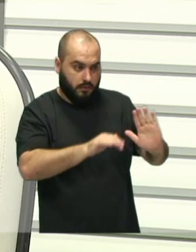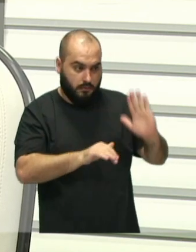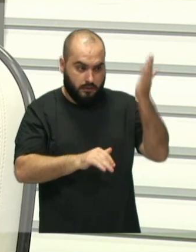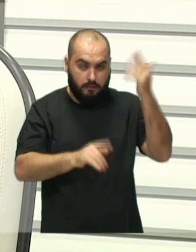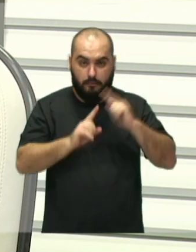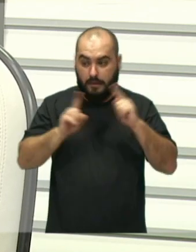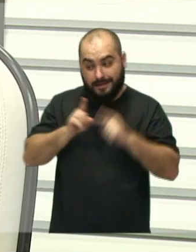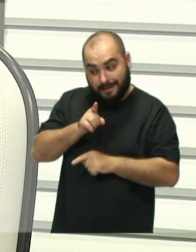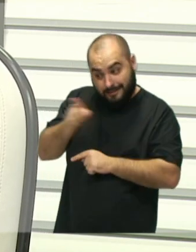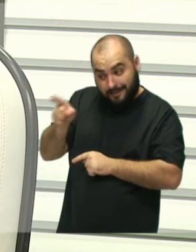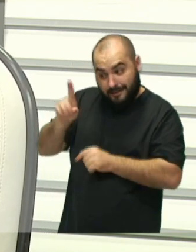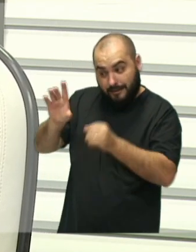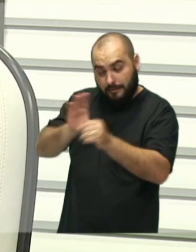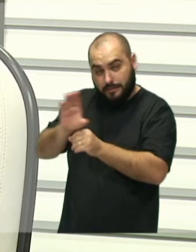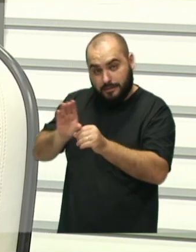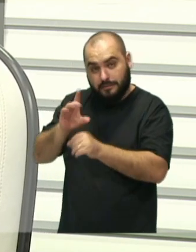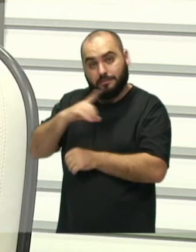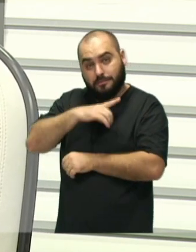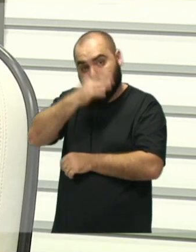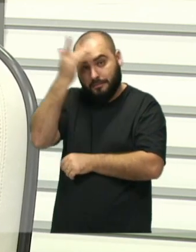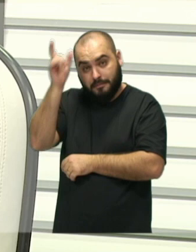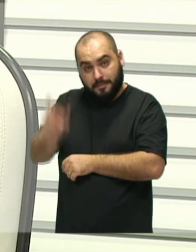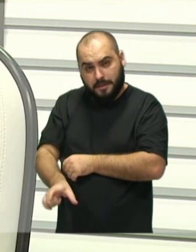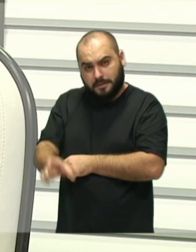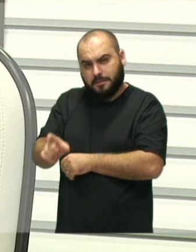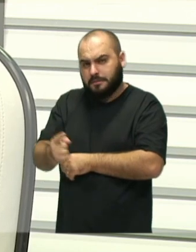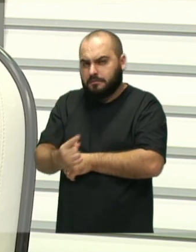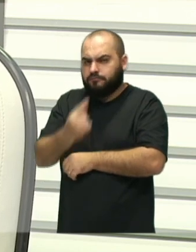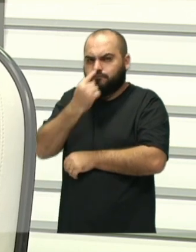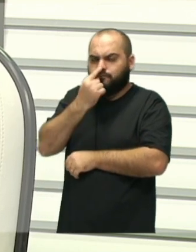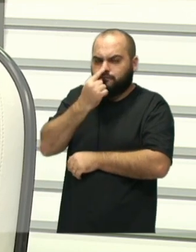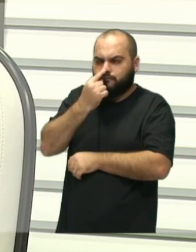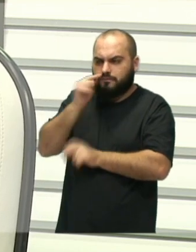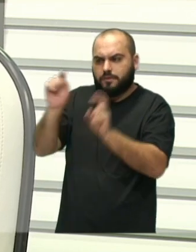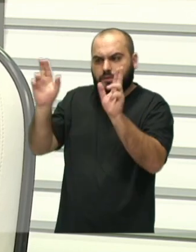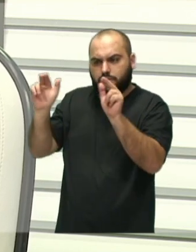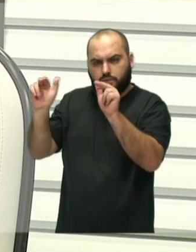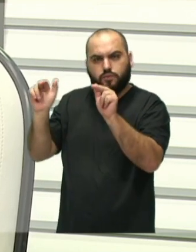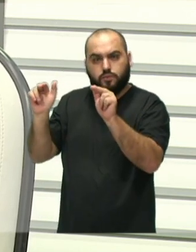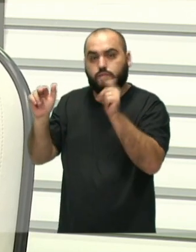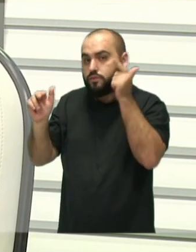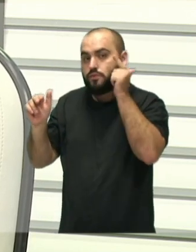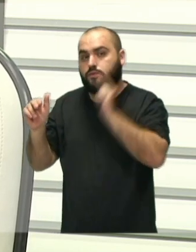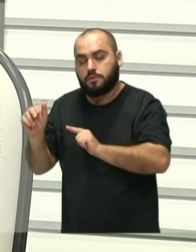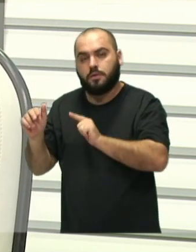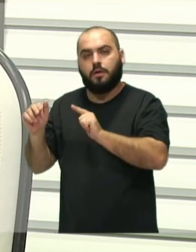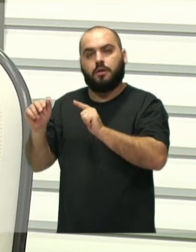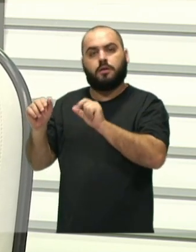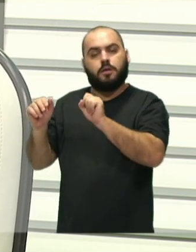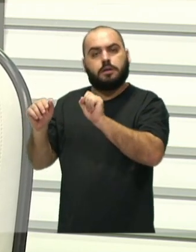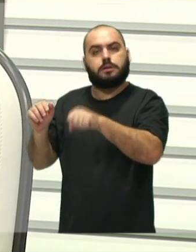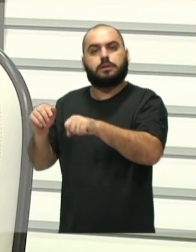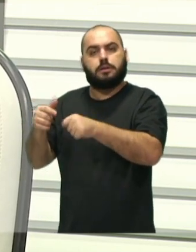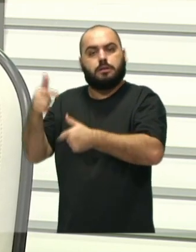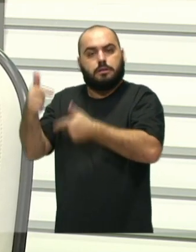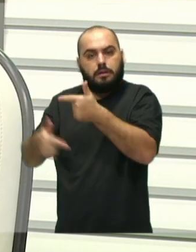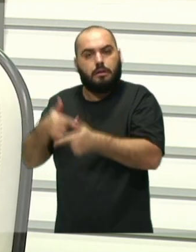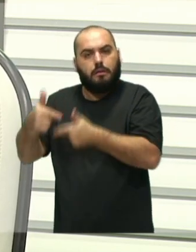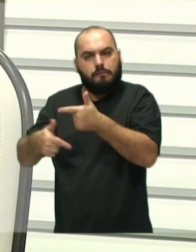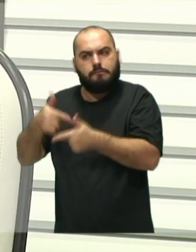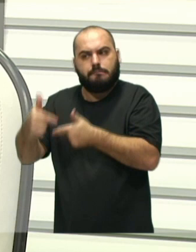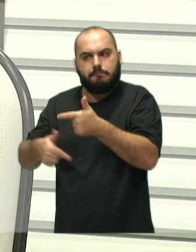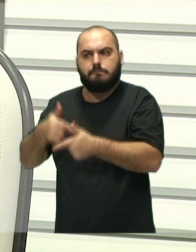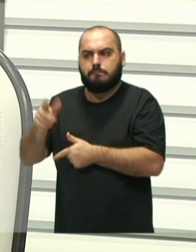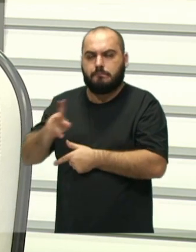mas é necessário que lá na comissão onde tem pessoas assim com aquela temática com aquela matéria possam é ali